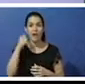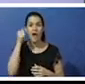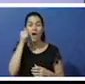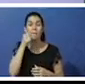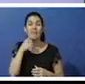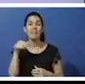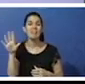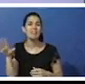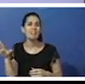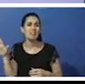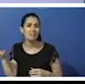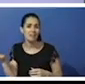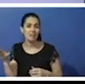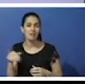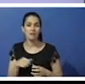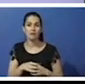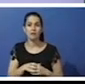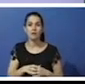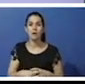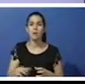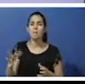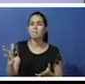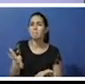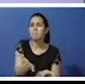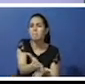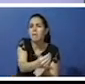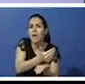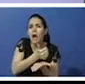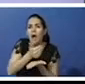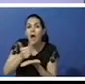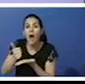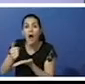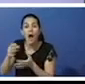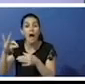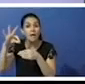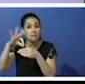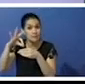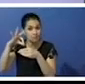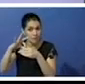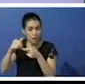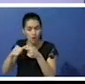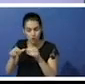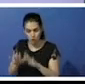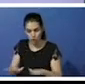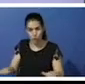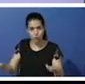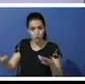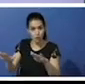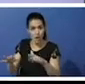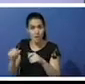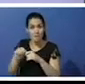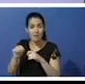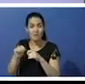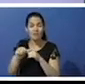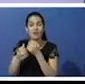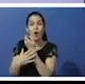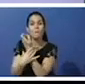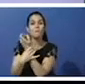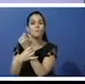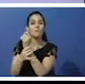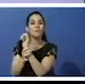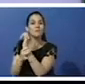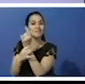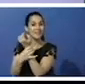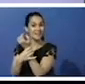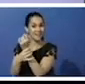menininha. Elas pegaram todas as sementes que estavam no chão para fazer uma pulseira para